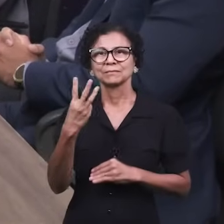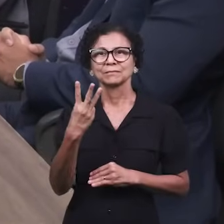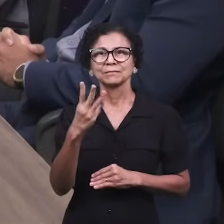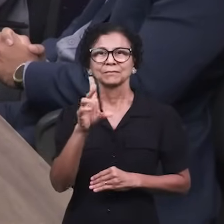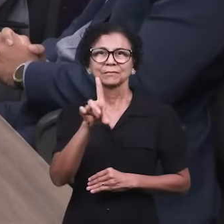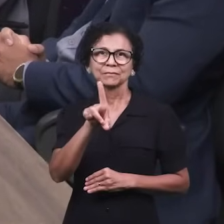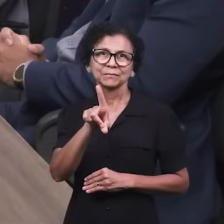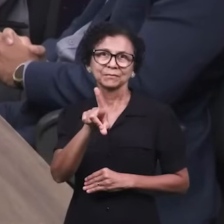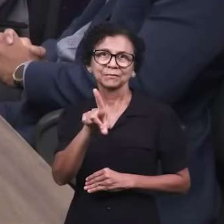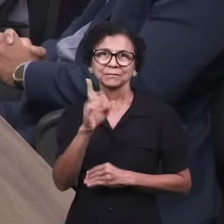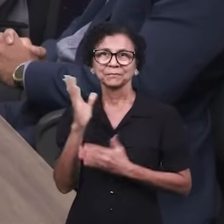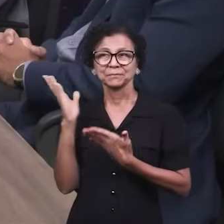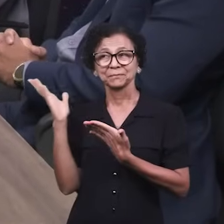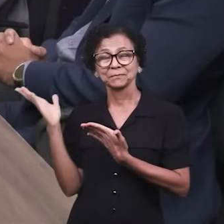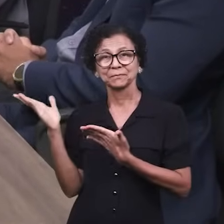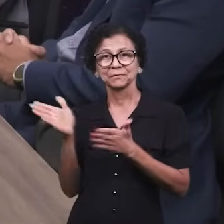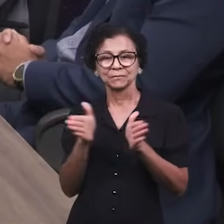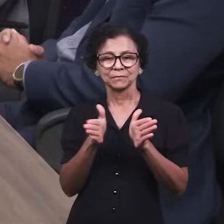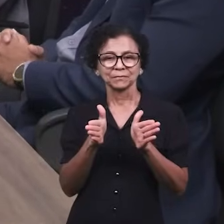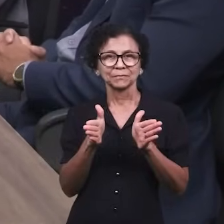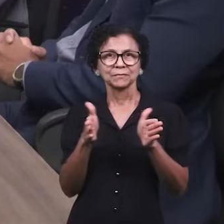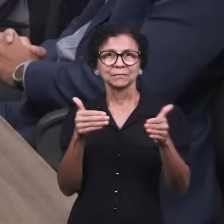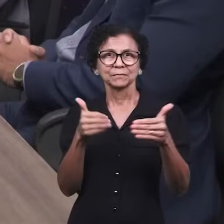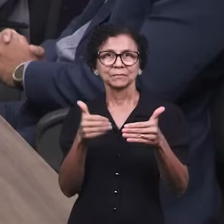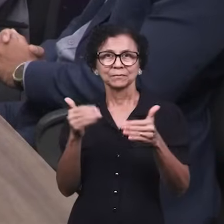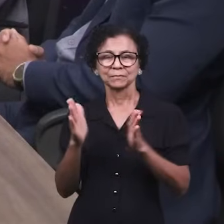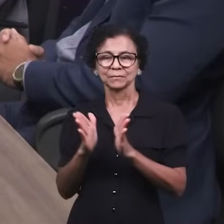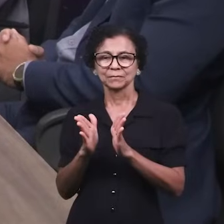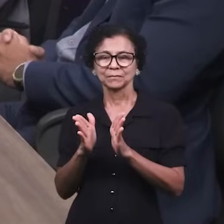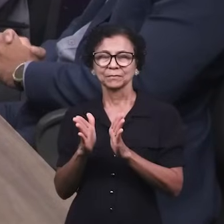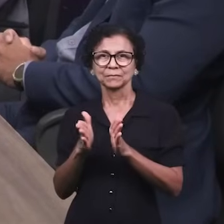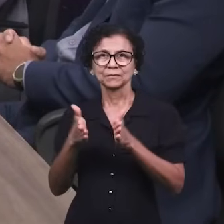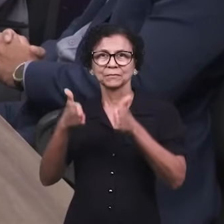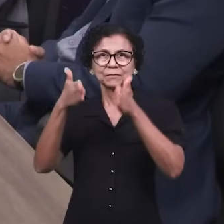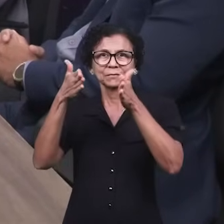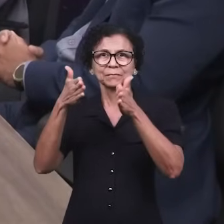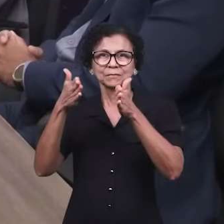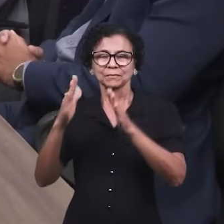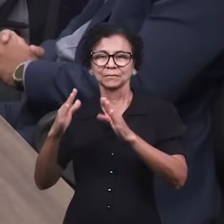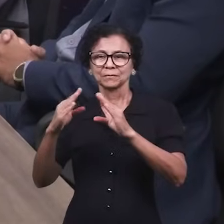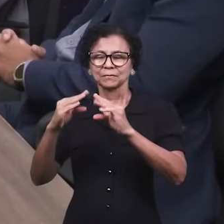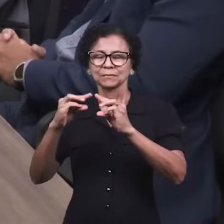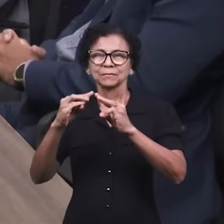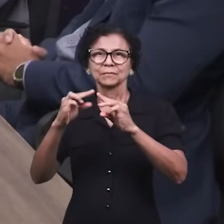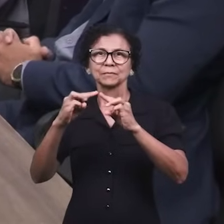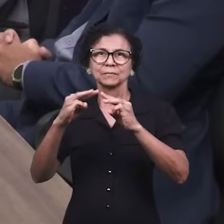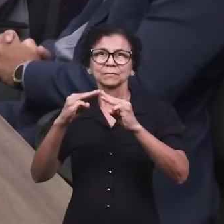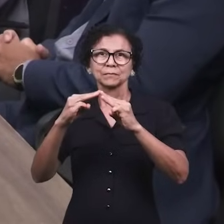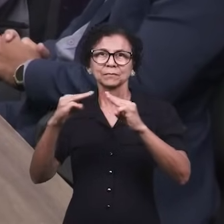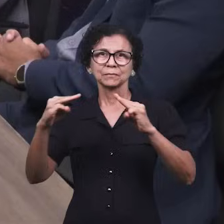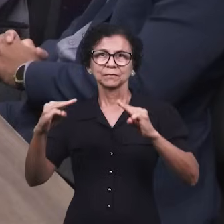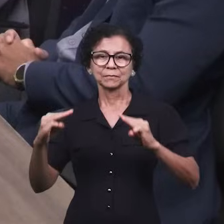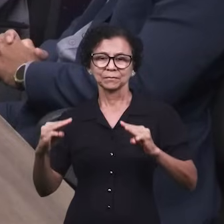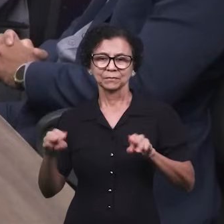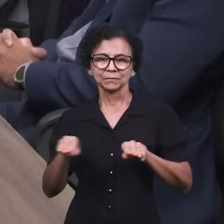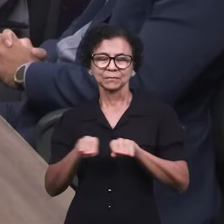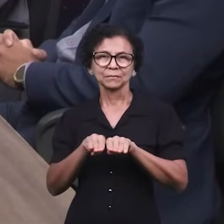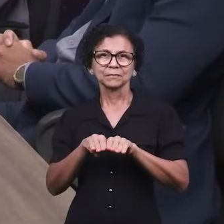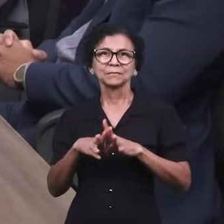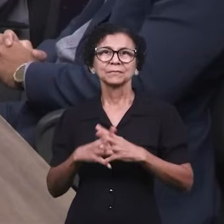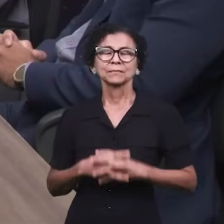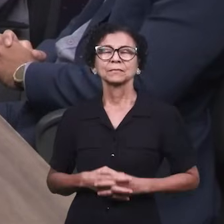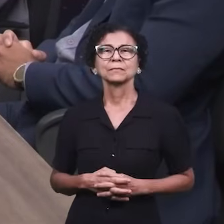define. É um cubo, é um paralelepípedo e é uma pirâmide de base quadrada. Então a 3ª medida, nesse nosso